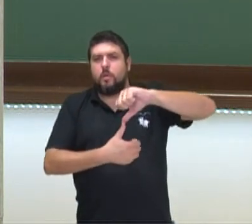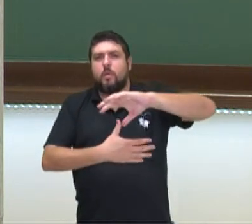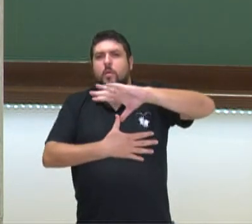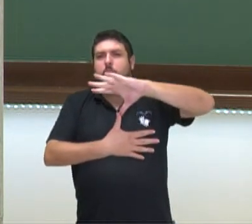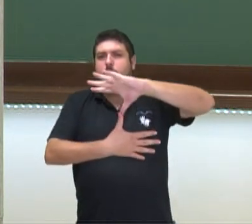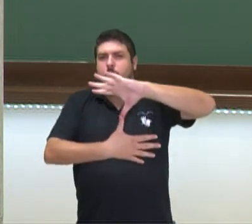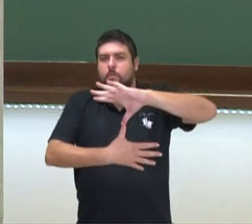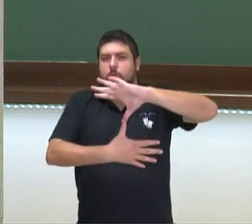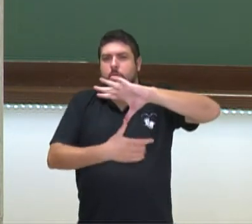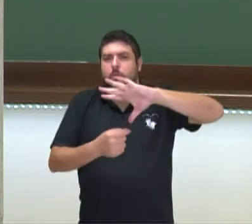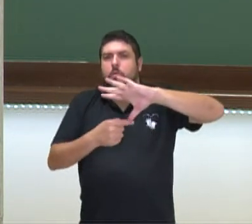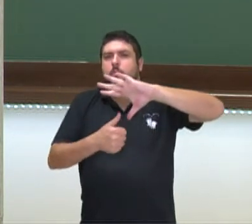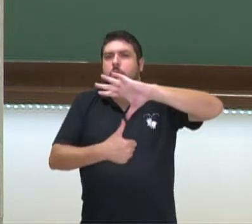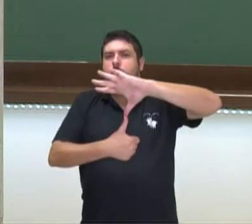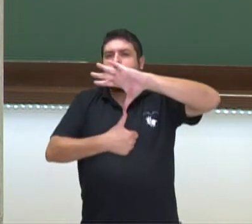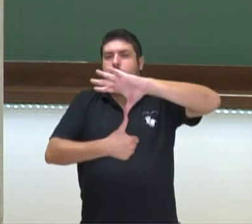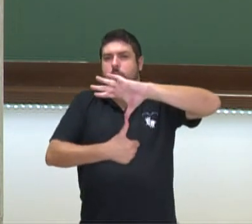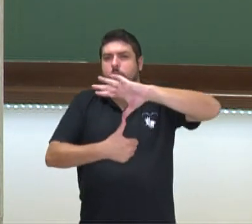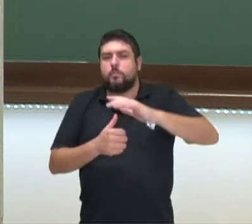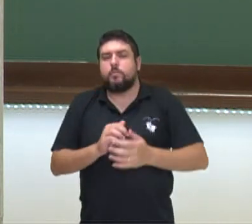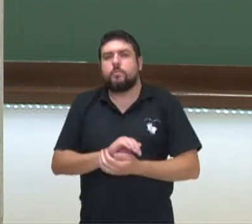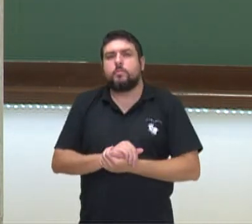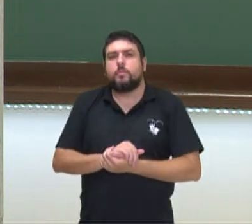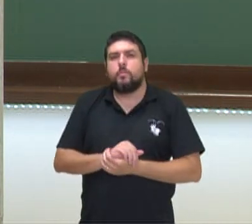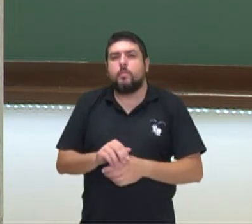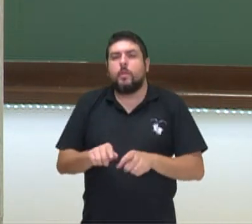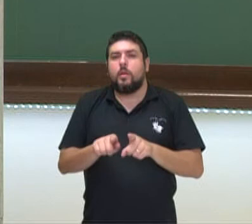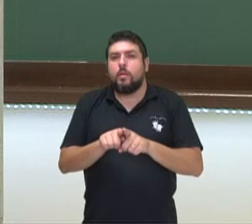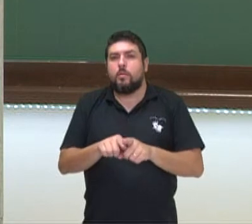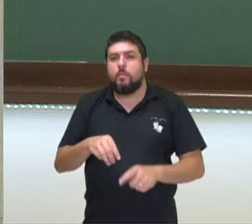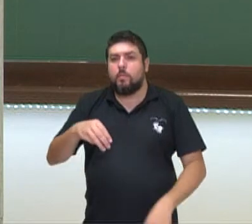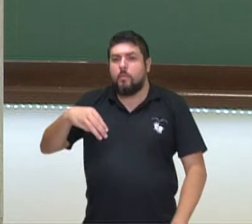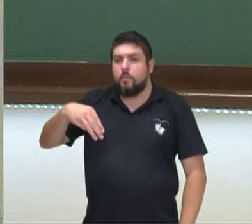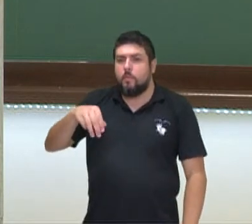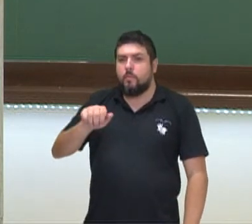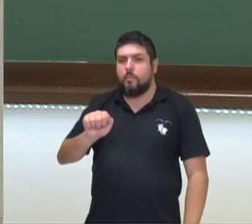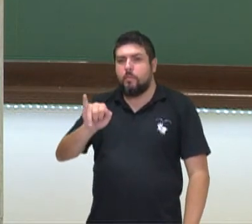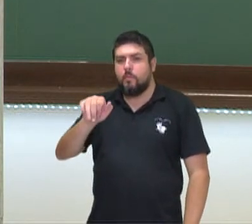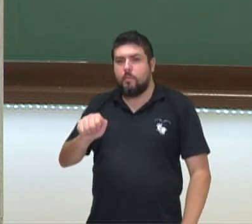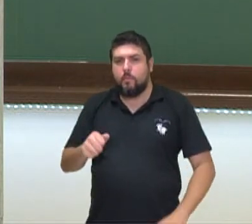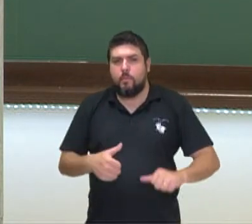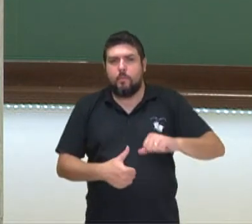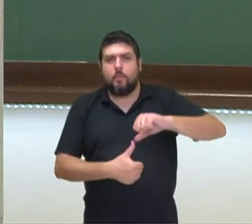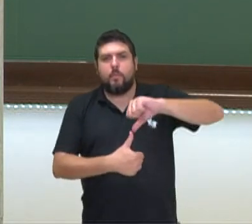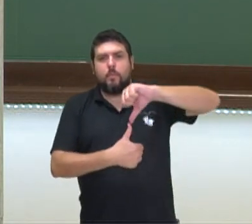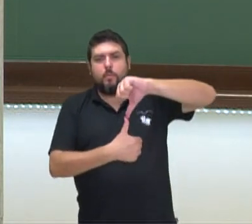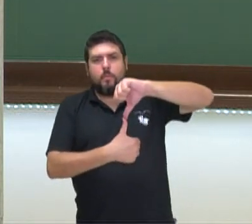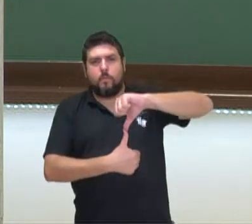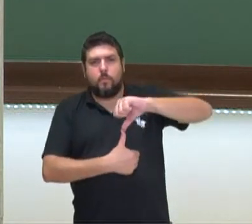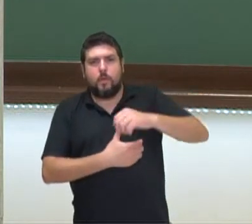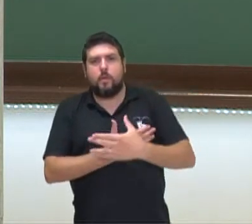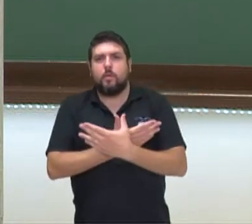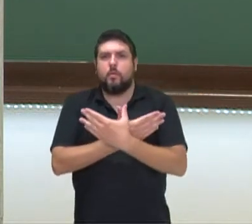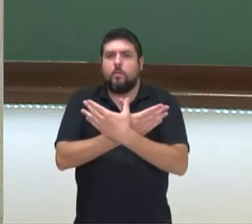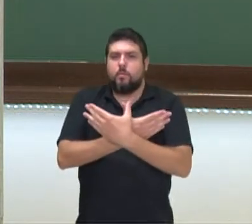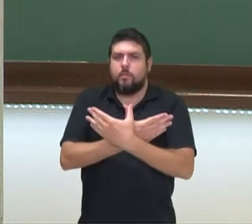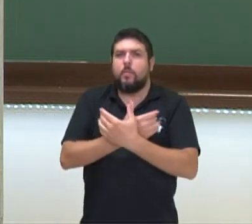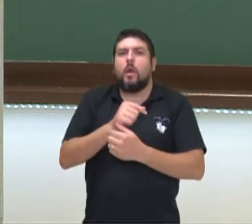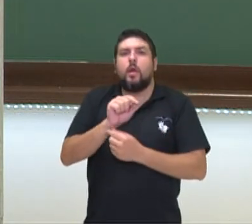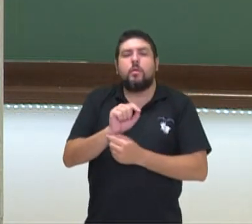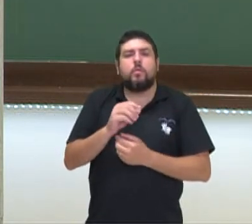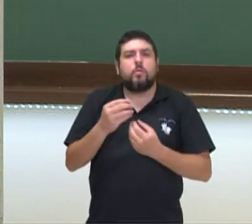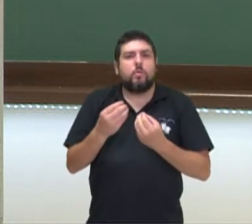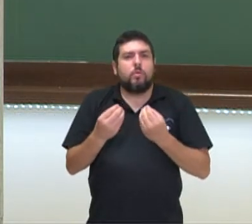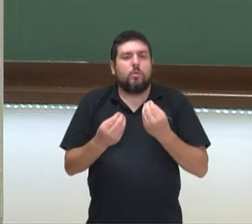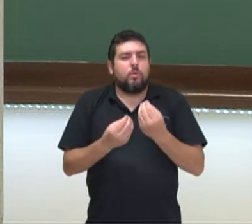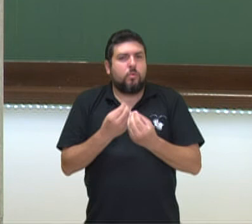incas aqui na América do Sul. O Império Maia, a localização do Império Maia, para você lembrar dessa localização ali na América